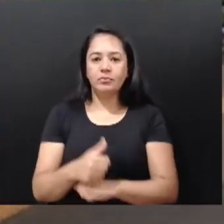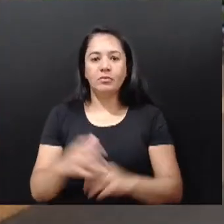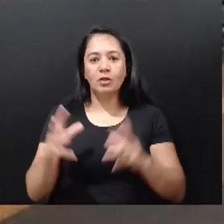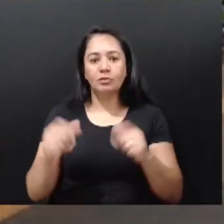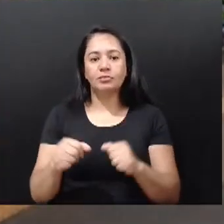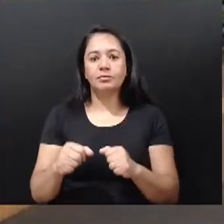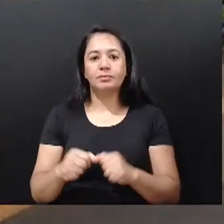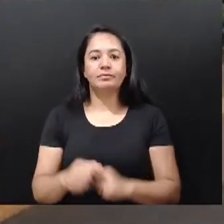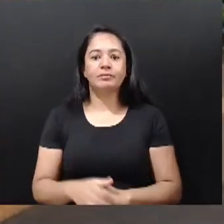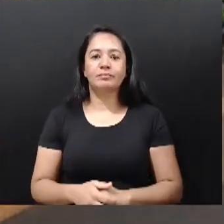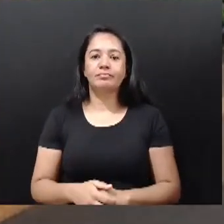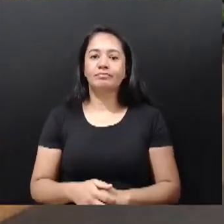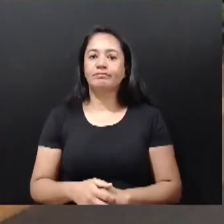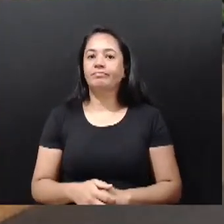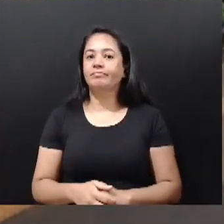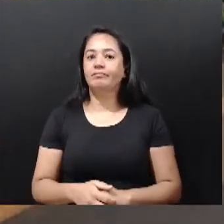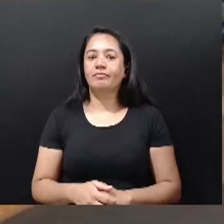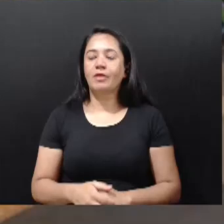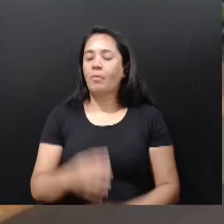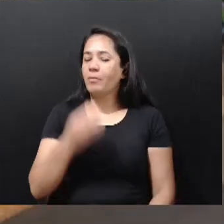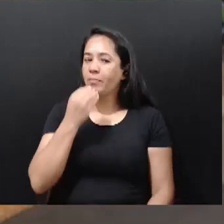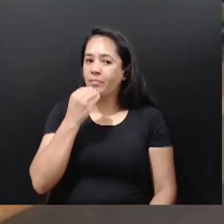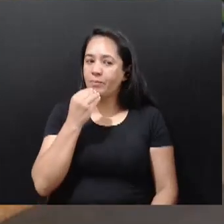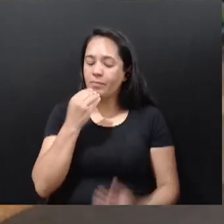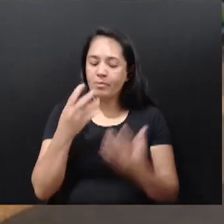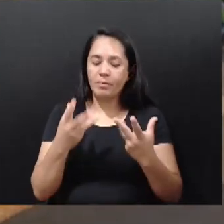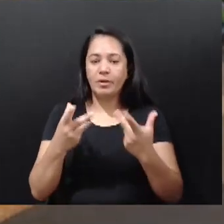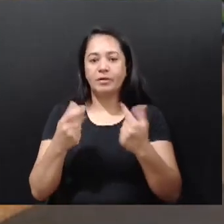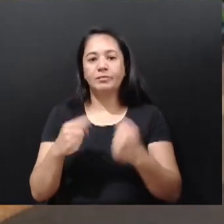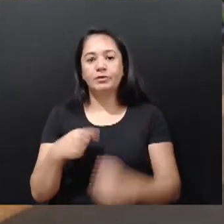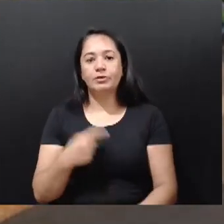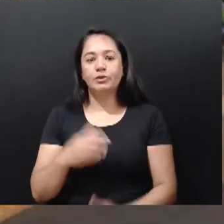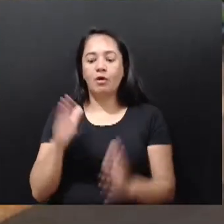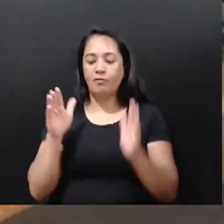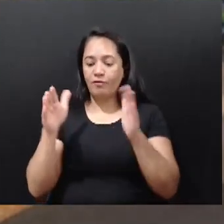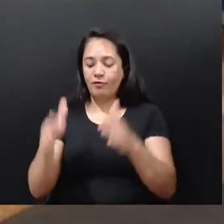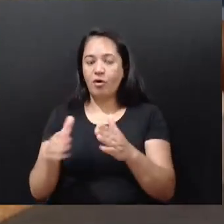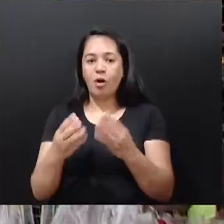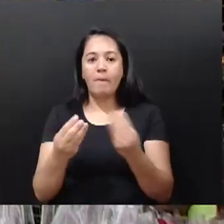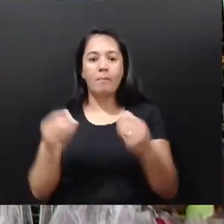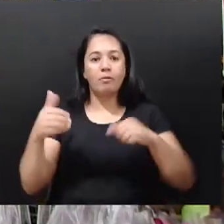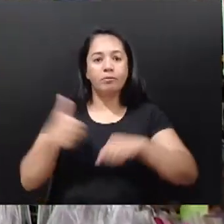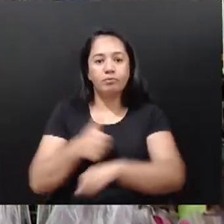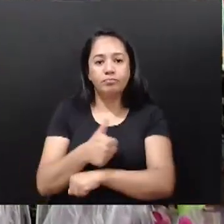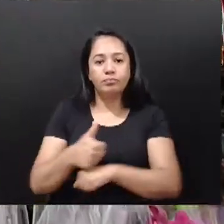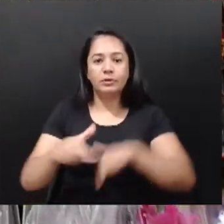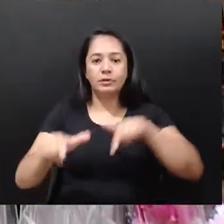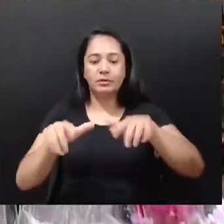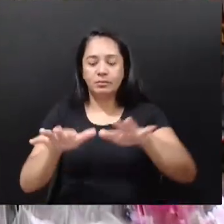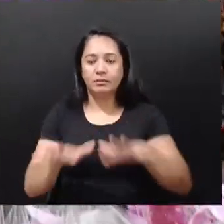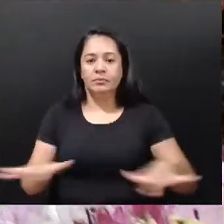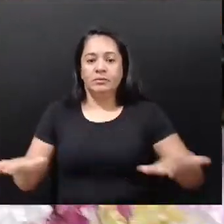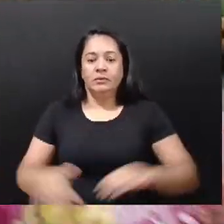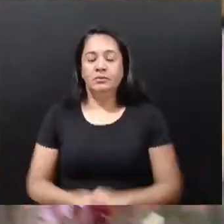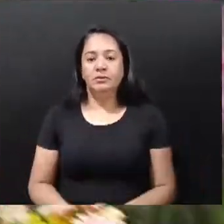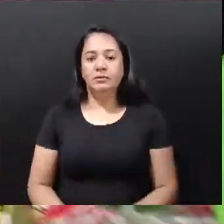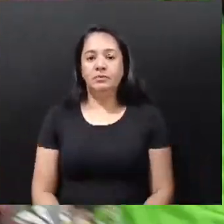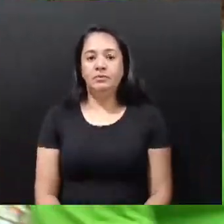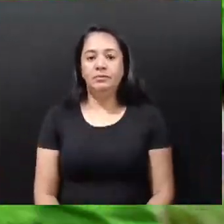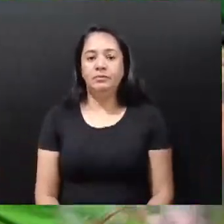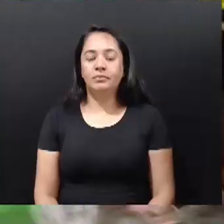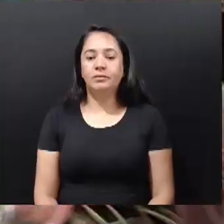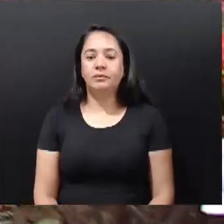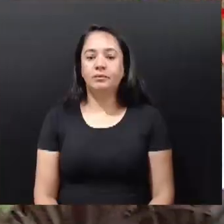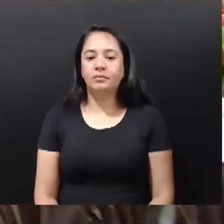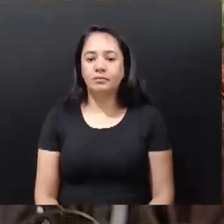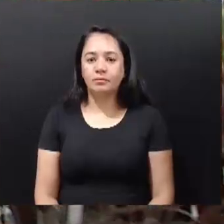é uma grande oportunidade. Aqui a gente concentra muitos profissionais que atuam nesse ramo. E um desses profissionais é o seu